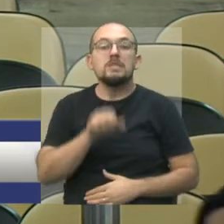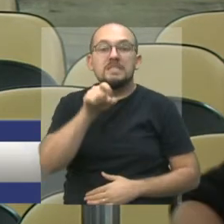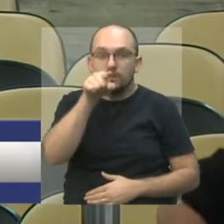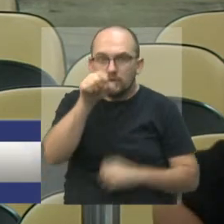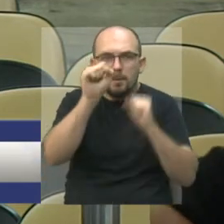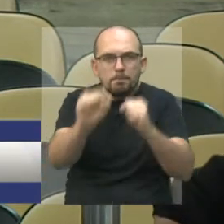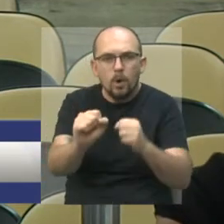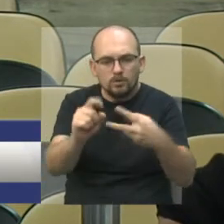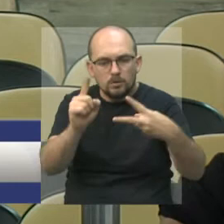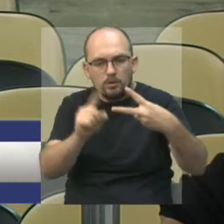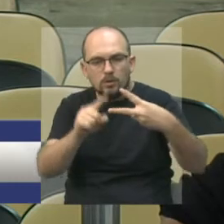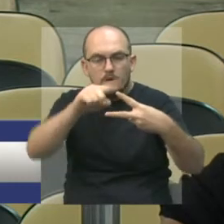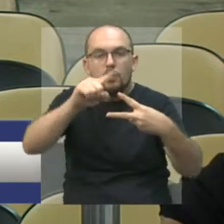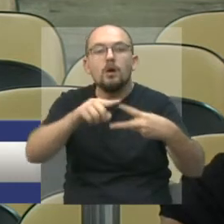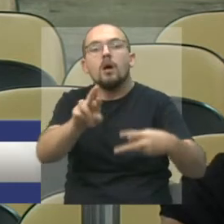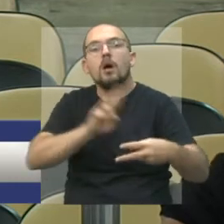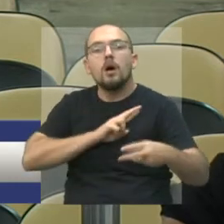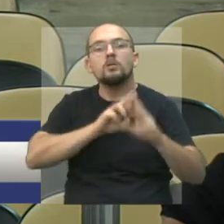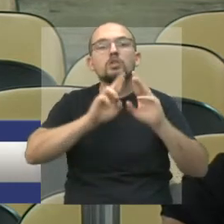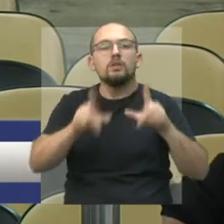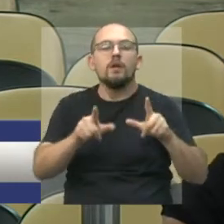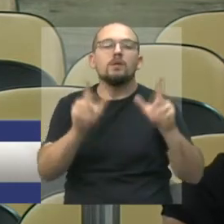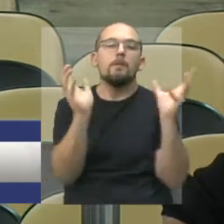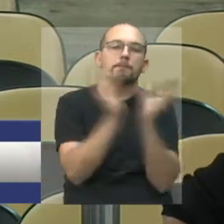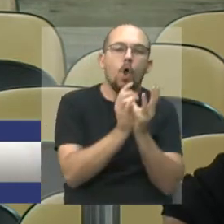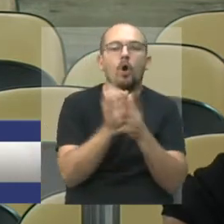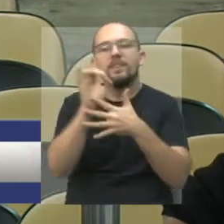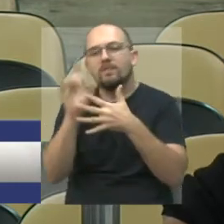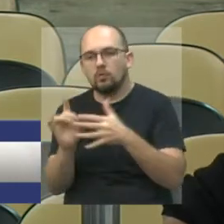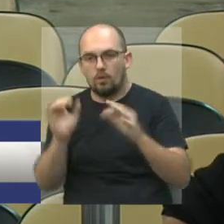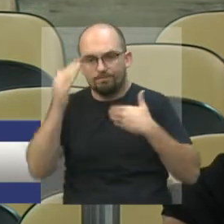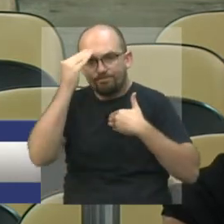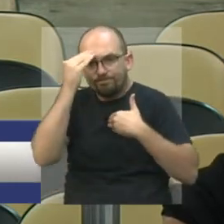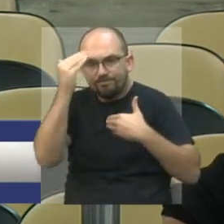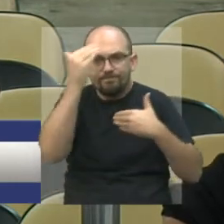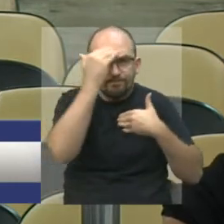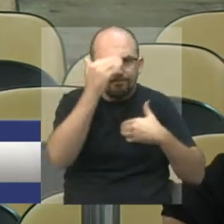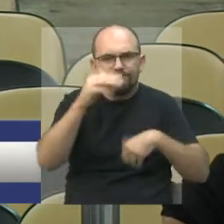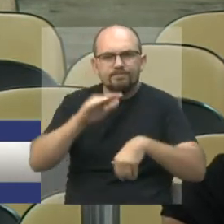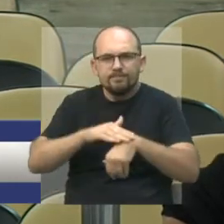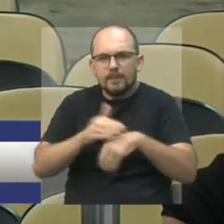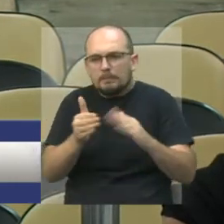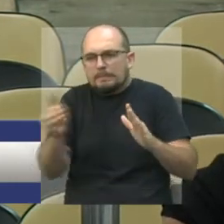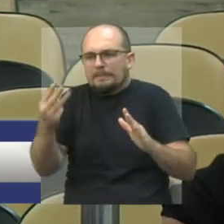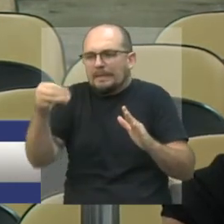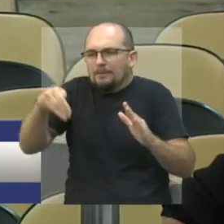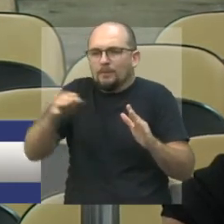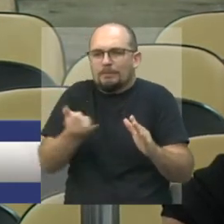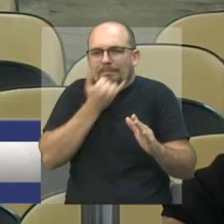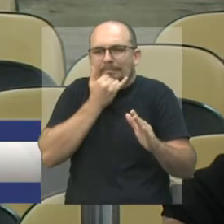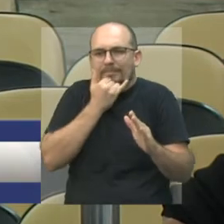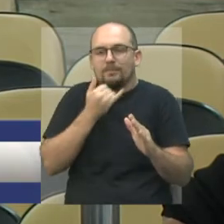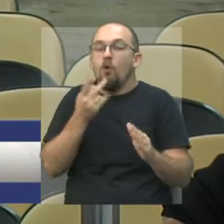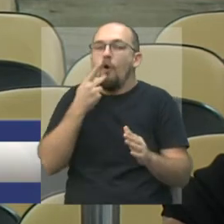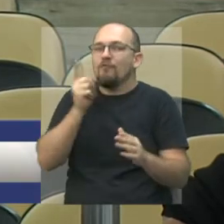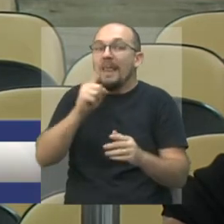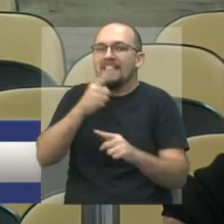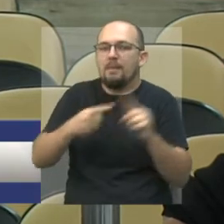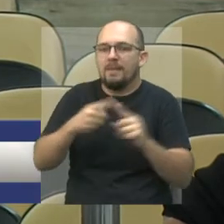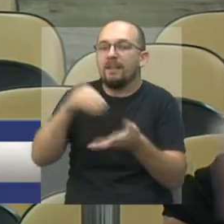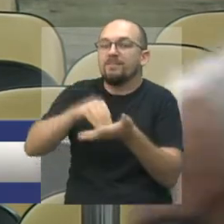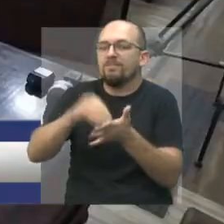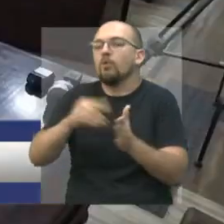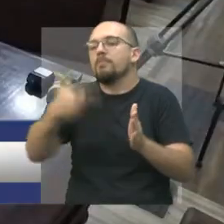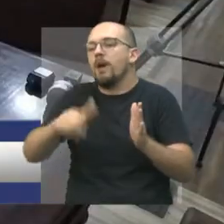responder só a diferença entre votação em bloco e individual. Obrigado, gente, muito obrigado. Passei 3 minutos, misericórdia. Eu não falei nem a metade. Obrigado.